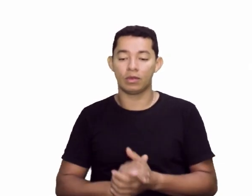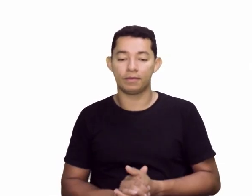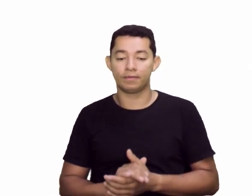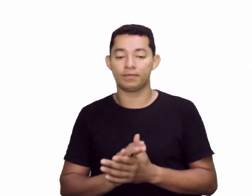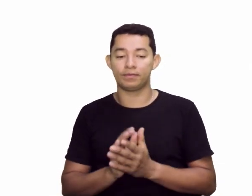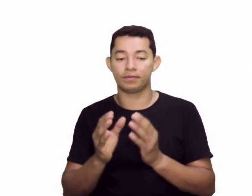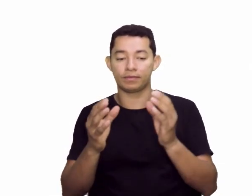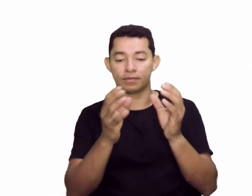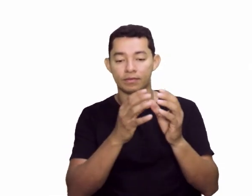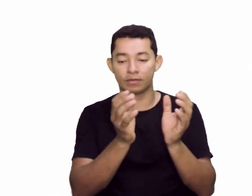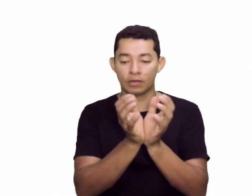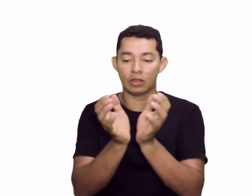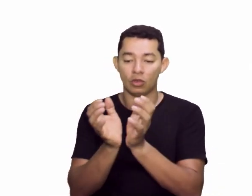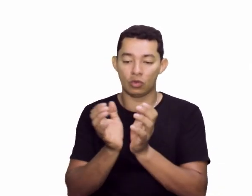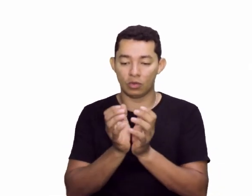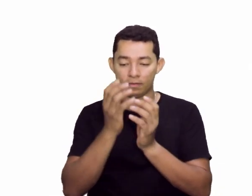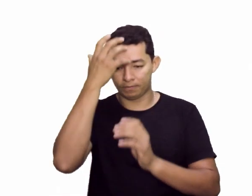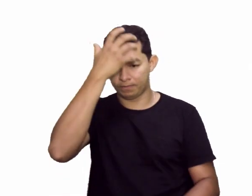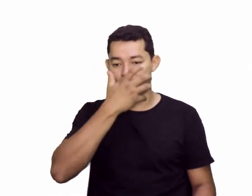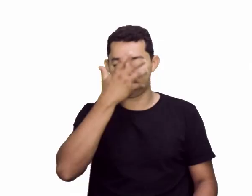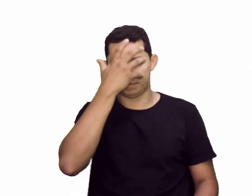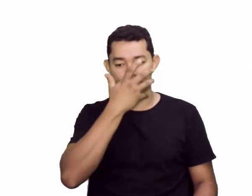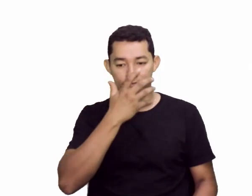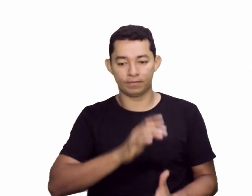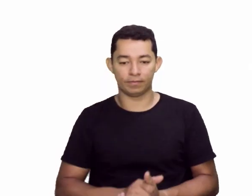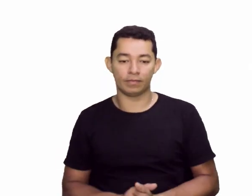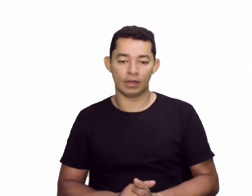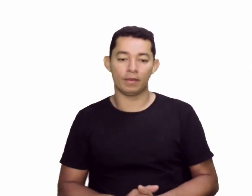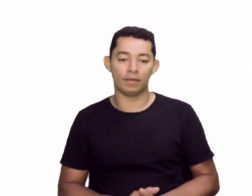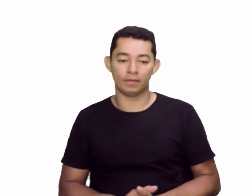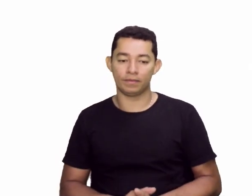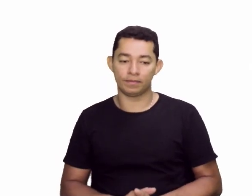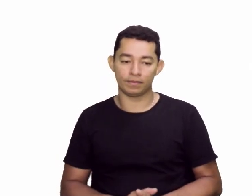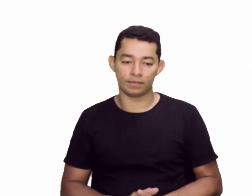máscaras. É que o seguinte, lá naqueles tempos lá,